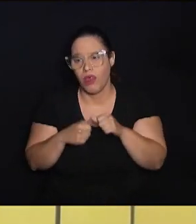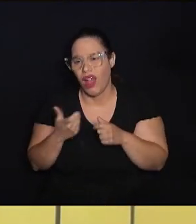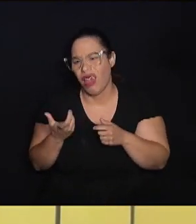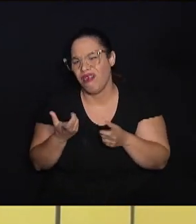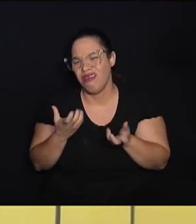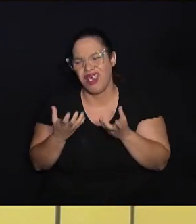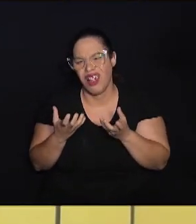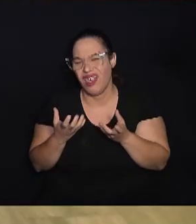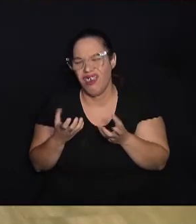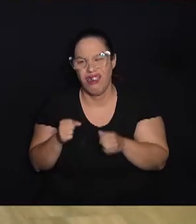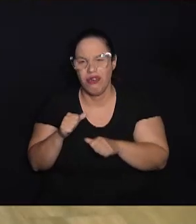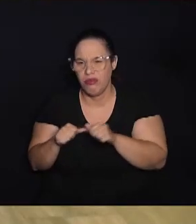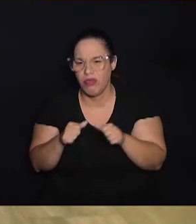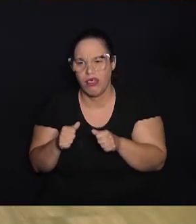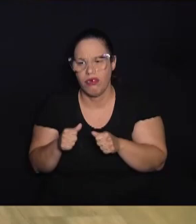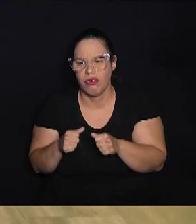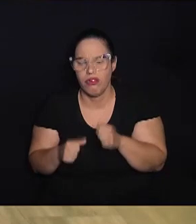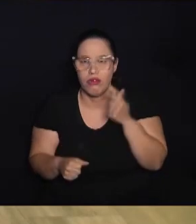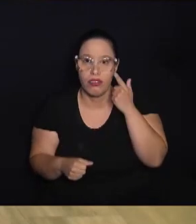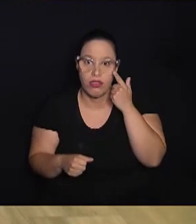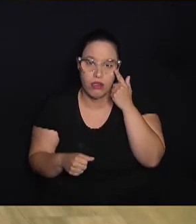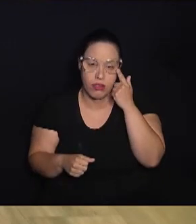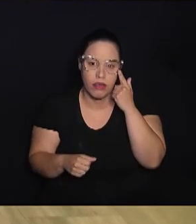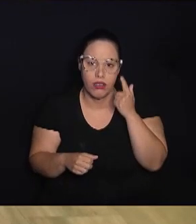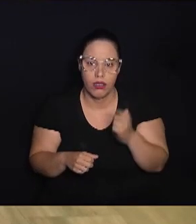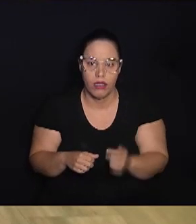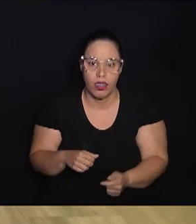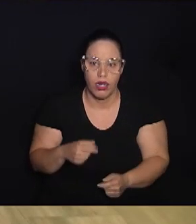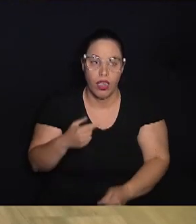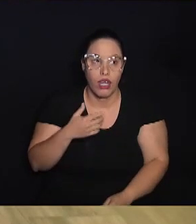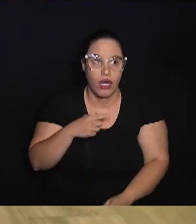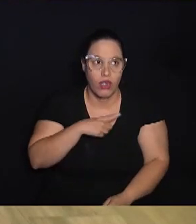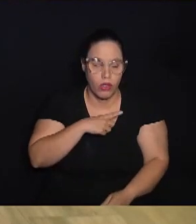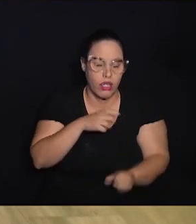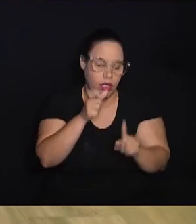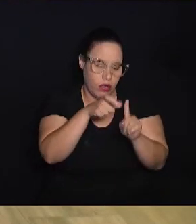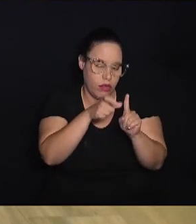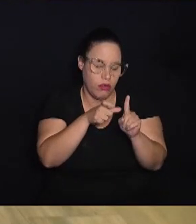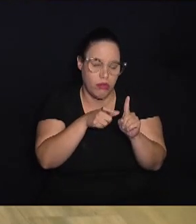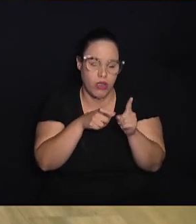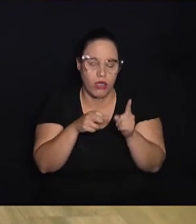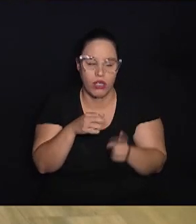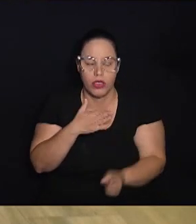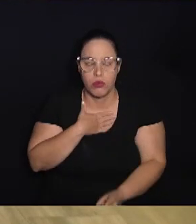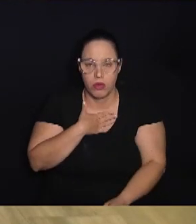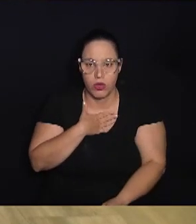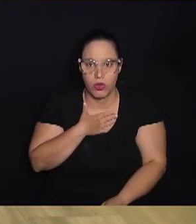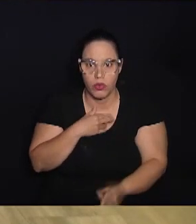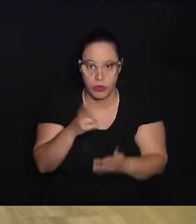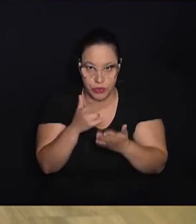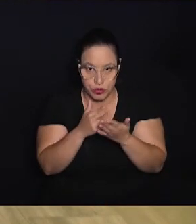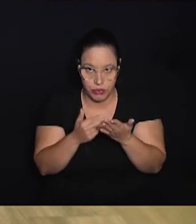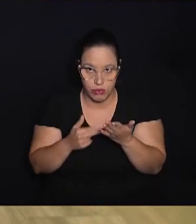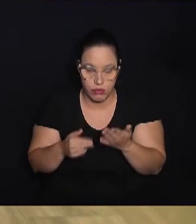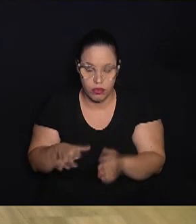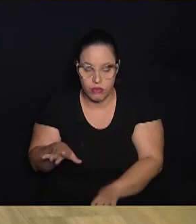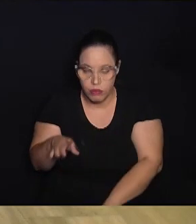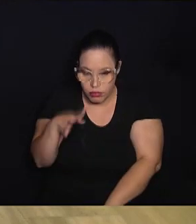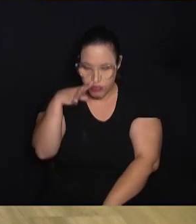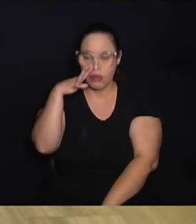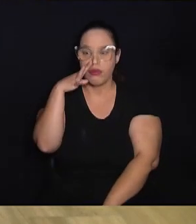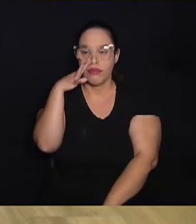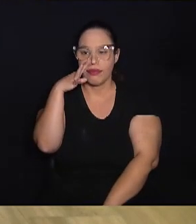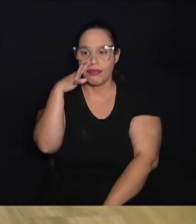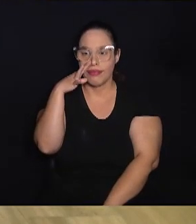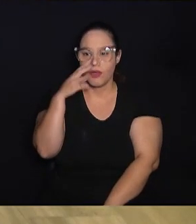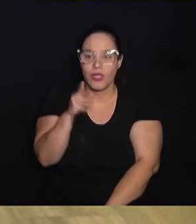personagem eh que chama ezin é um personagem que a gente meu que eu escrevo e e desenho que ele é muito inspirado no no tipo de humor